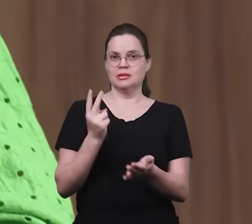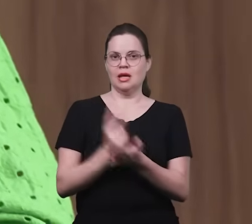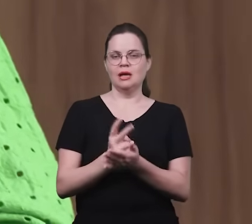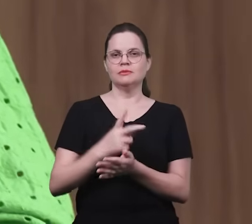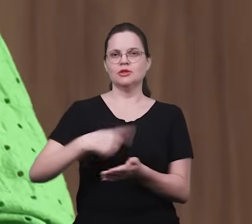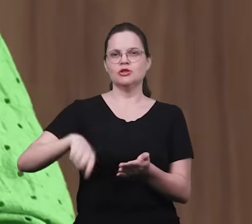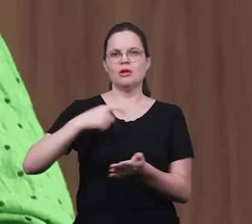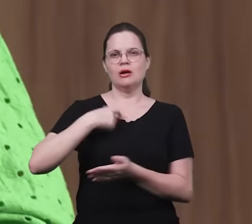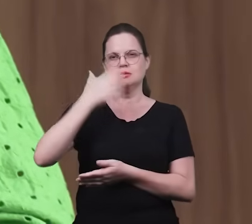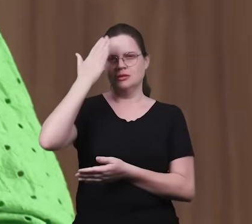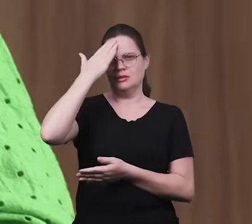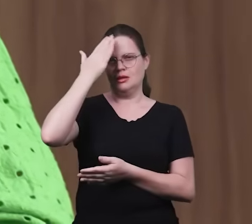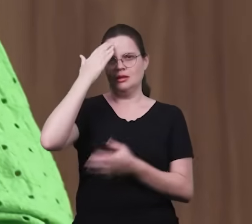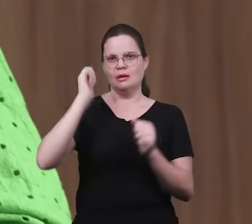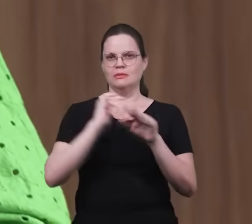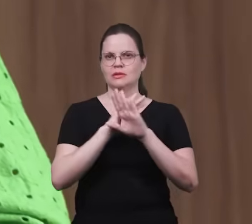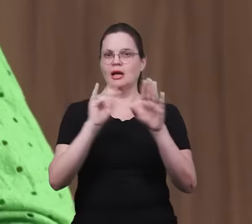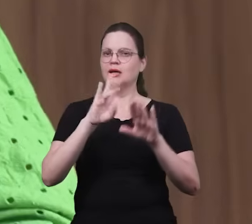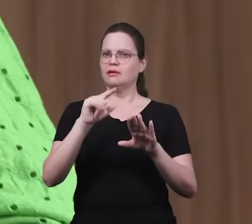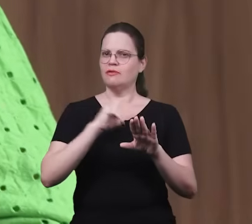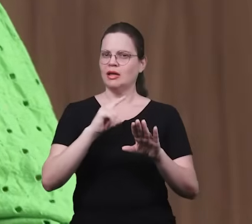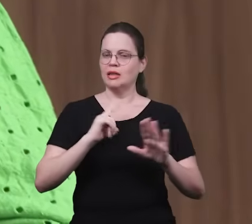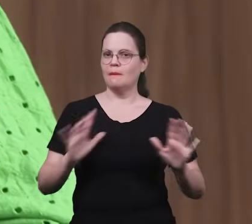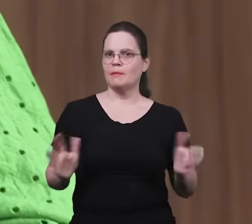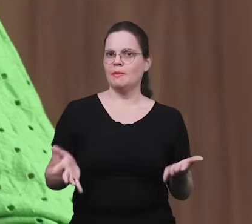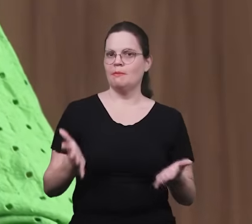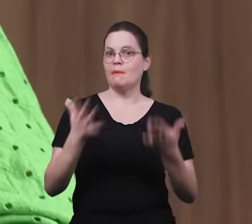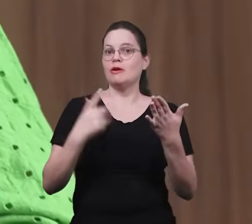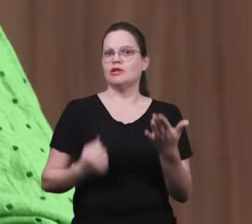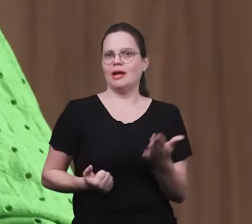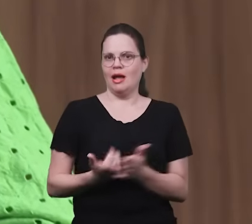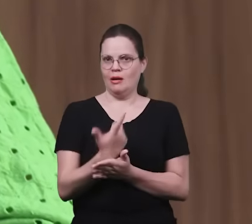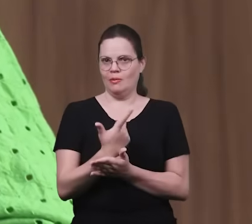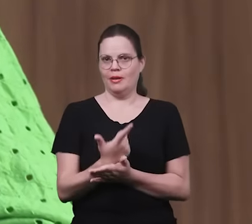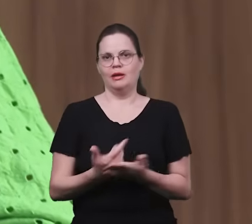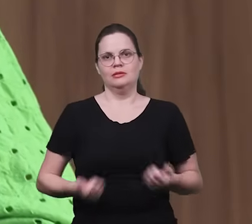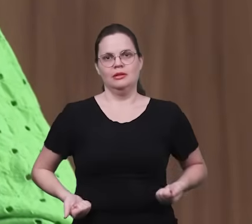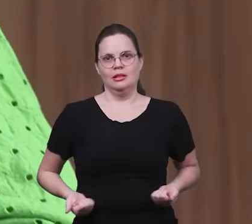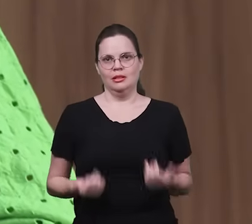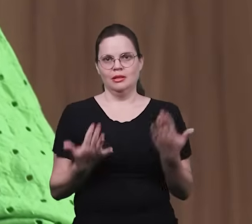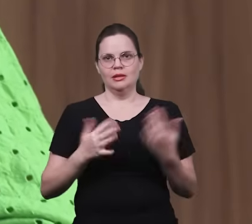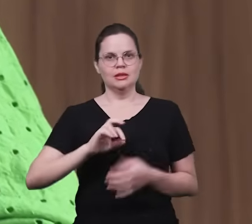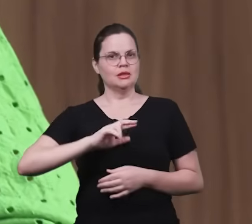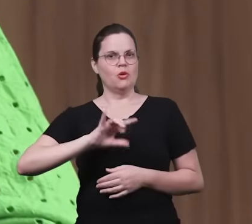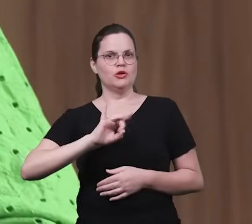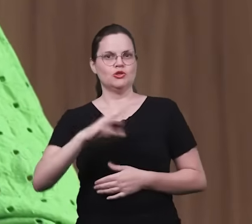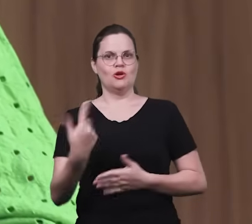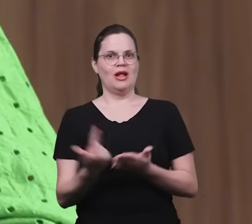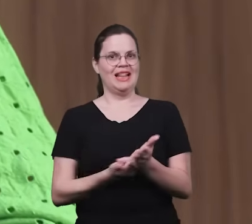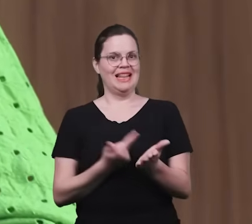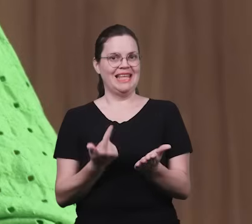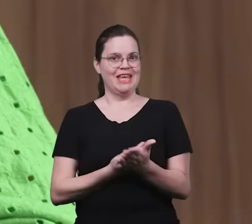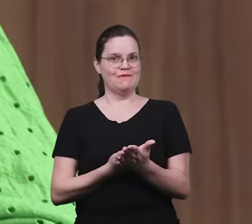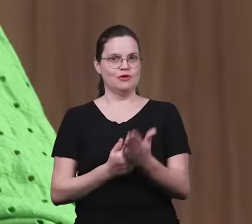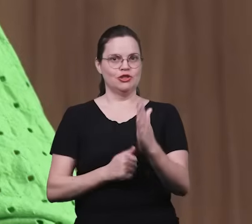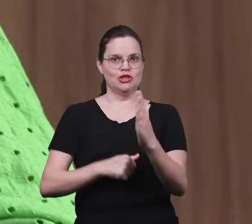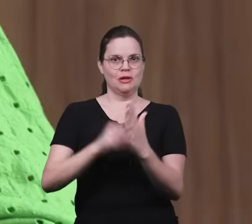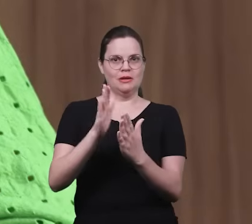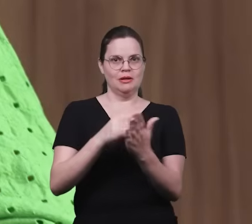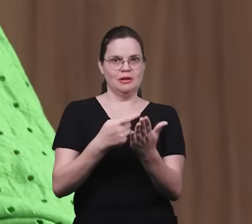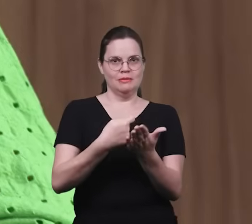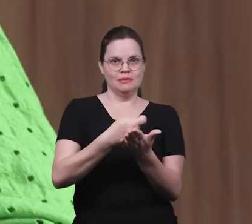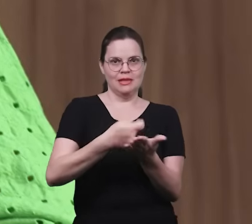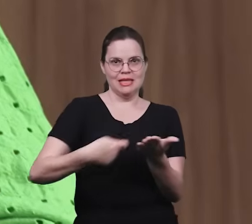haver muito incentivo ao consumismo. Então não é só um livro de pintura, é um livro específico com